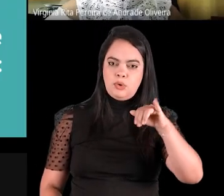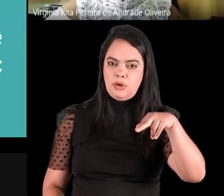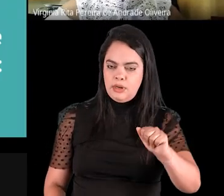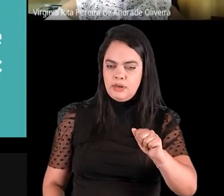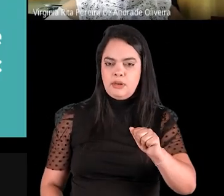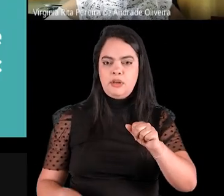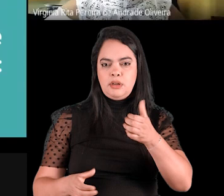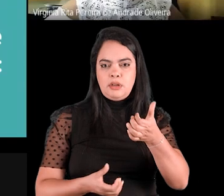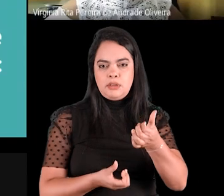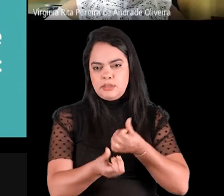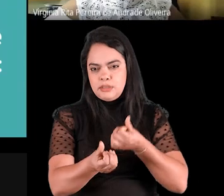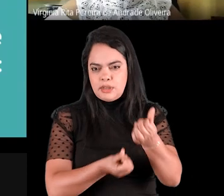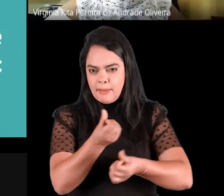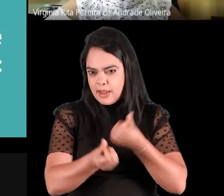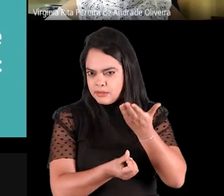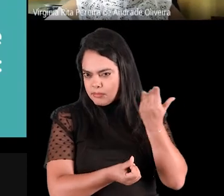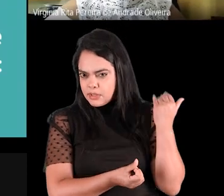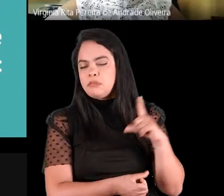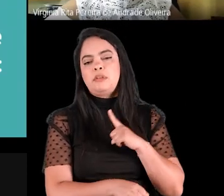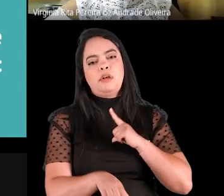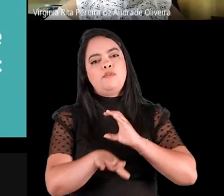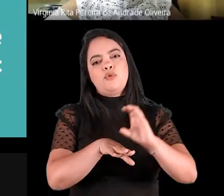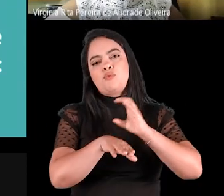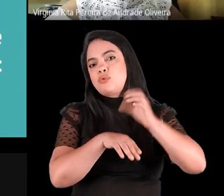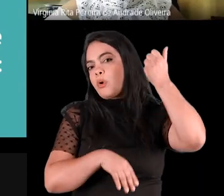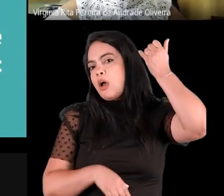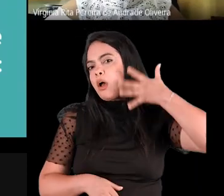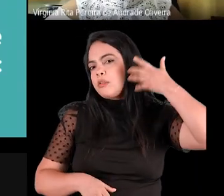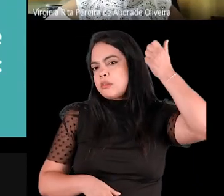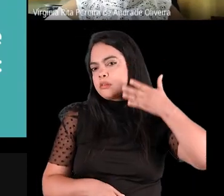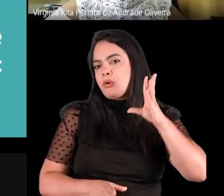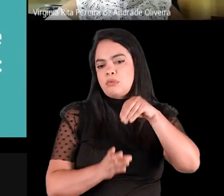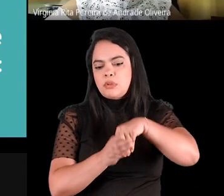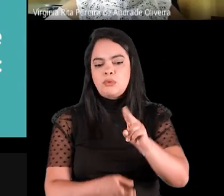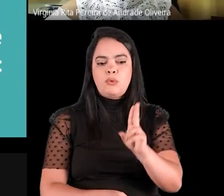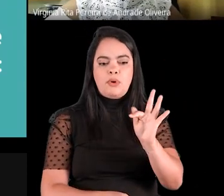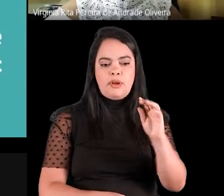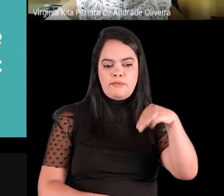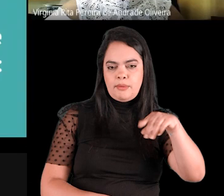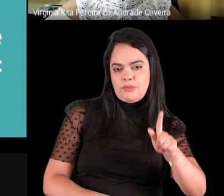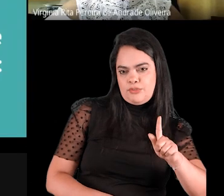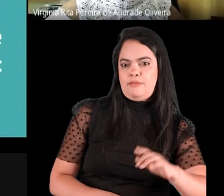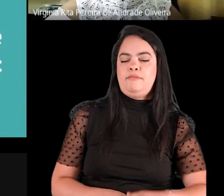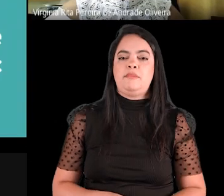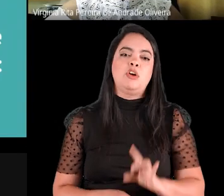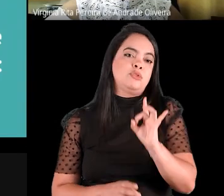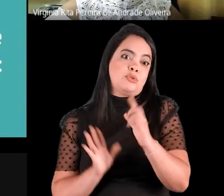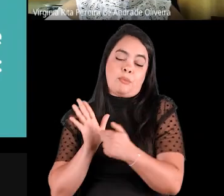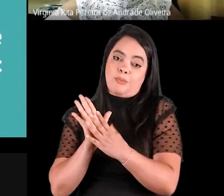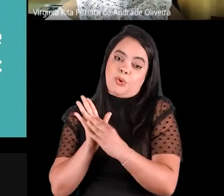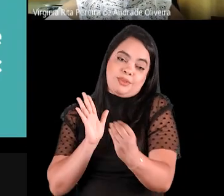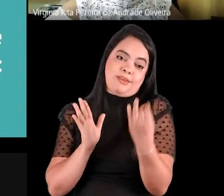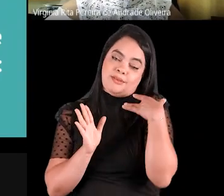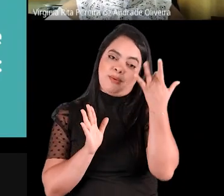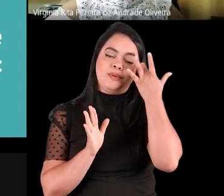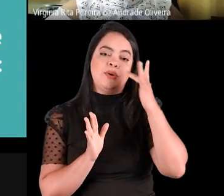passado um curso de audiodescrição pela UFMG mesmo, ele ainda era um piloto, né, e eu não sei como é que ela vai fazer,